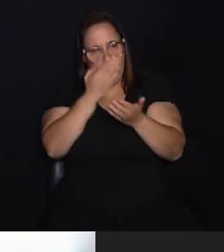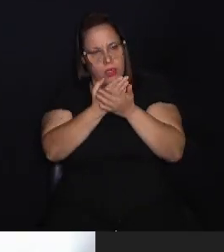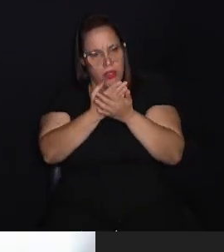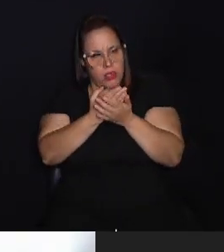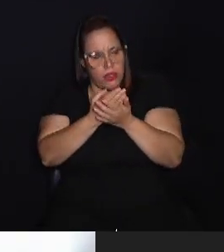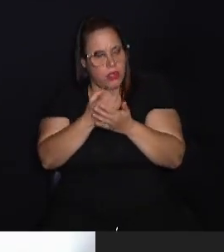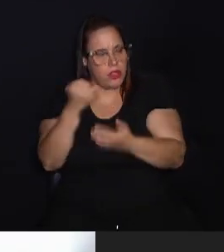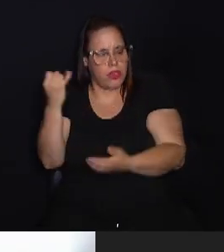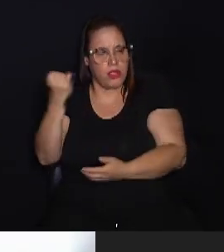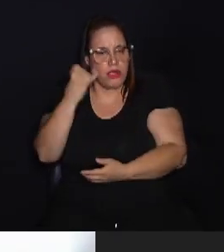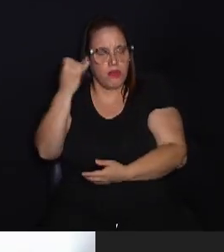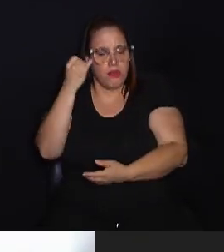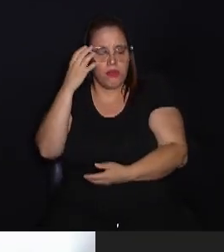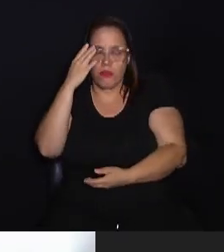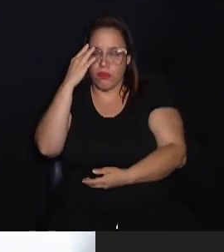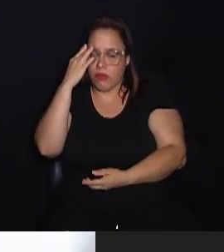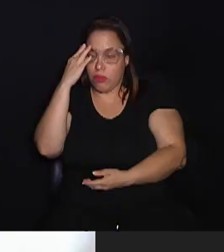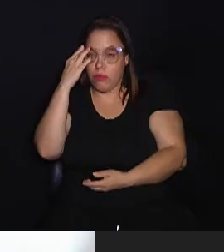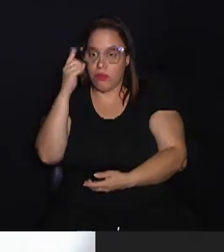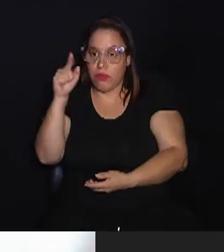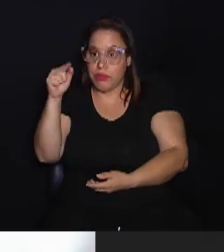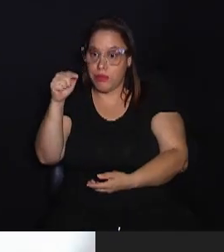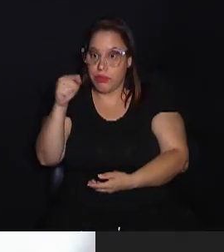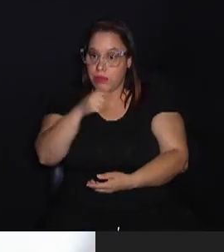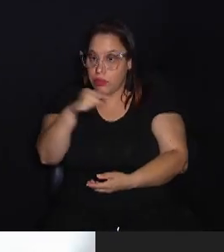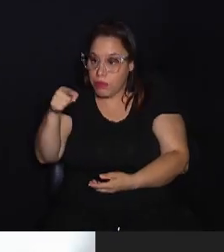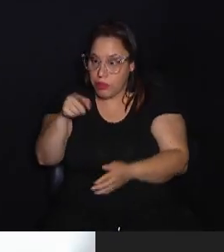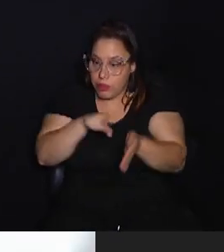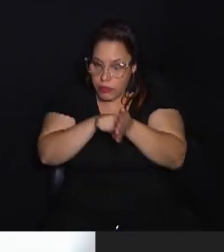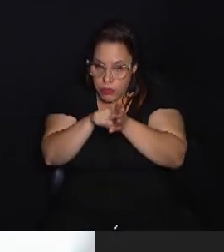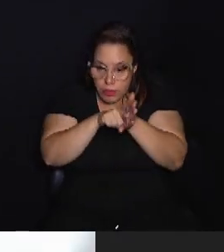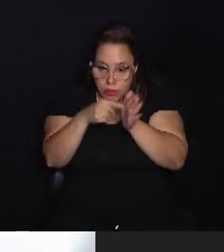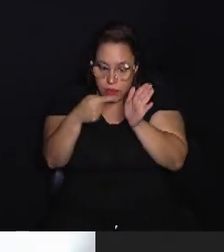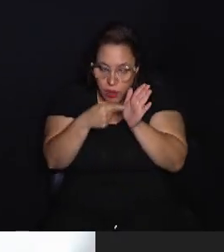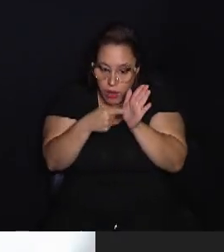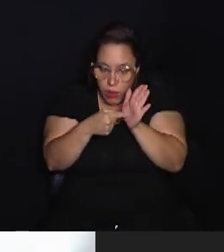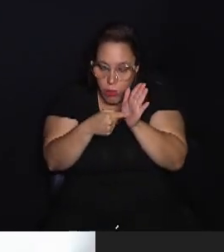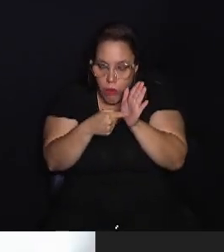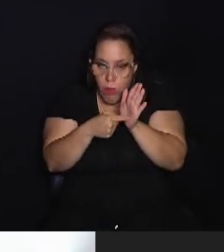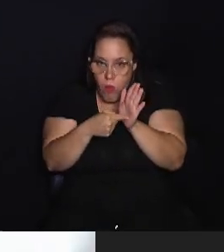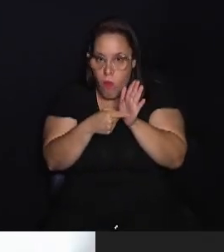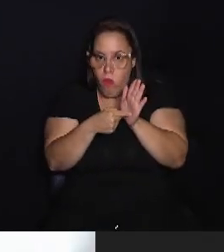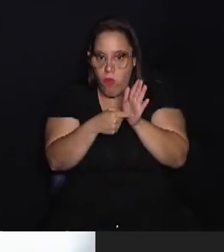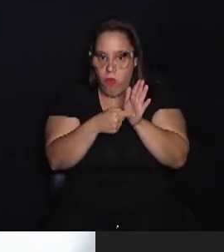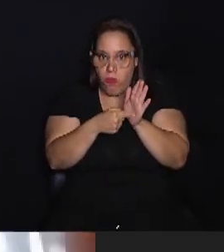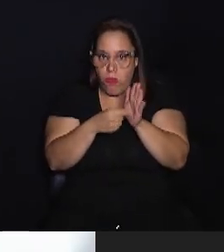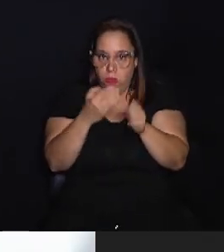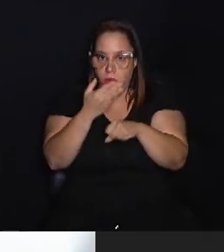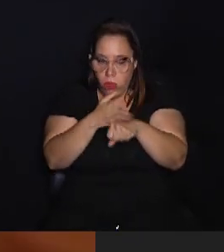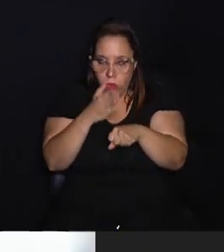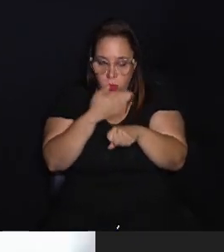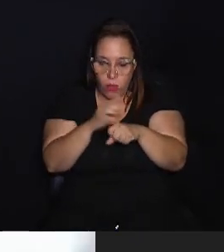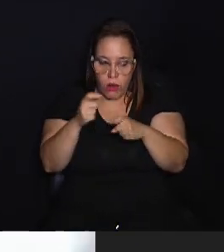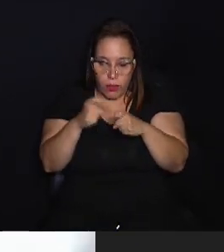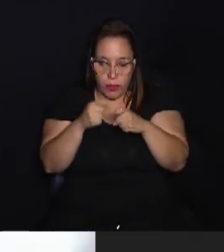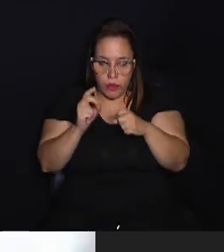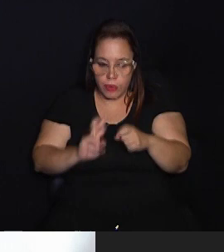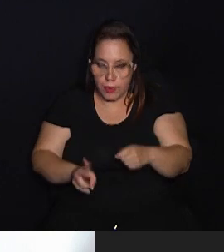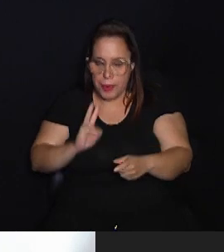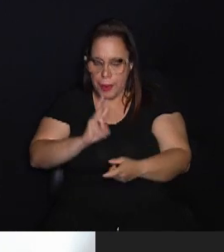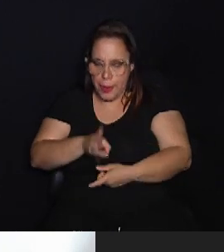muito importante. E é a partir de dados como esses que a prática clínica